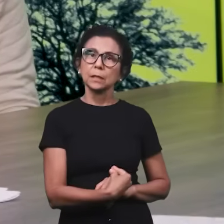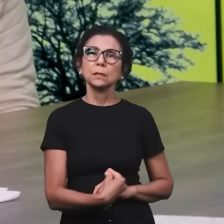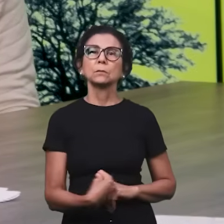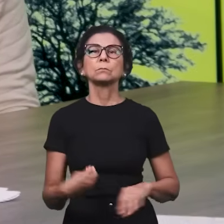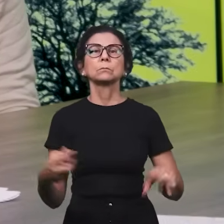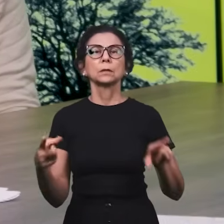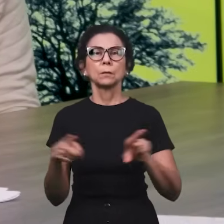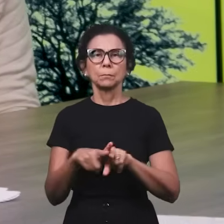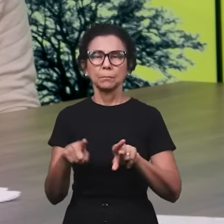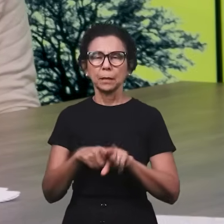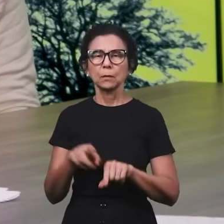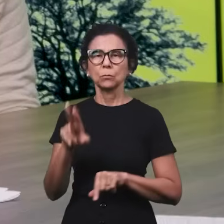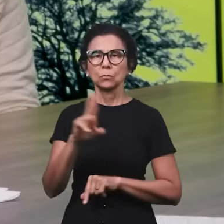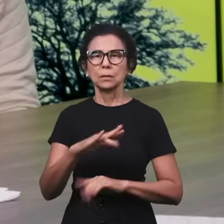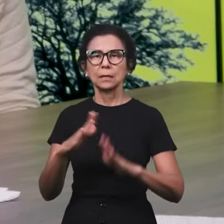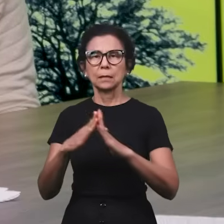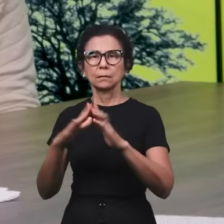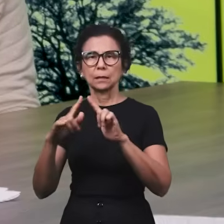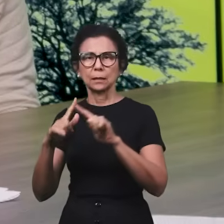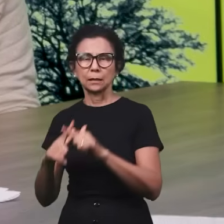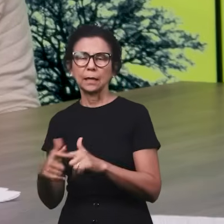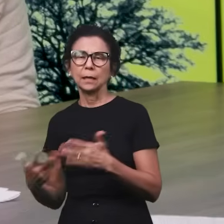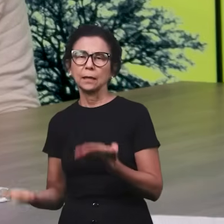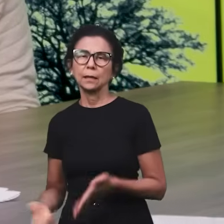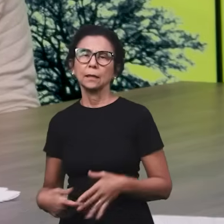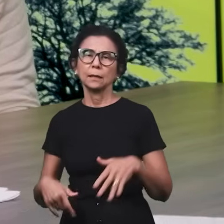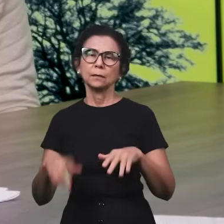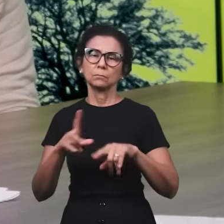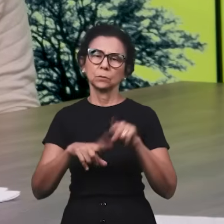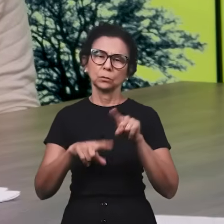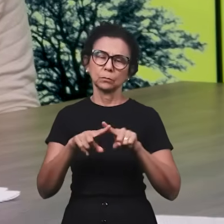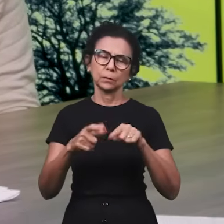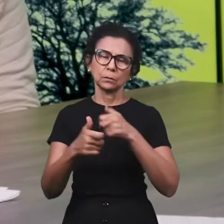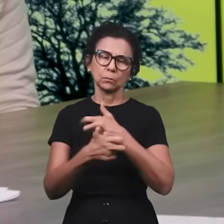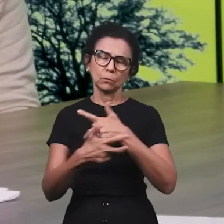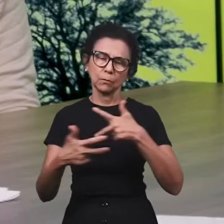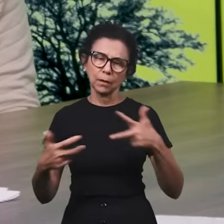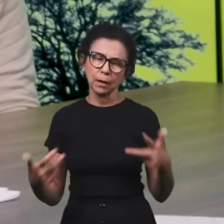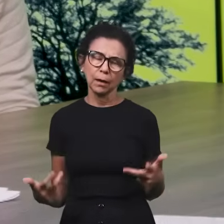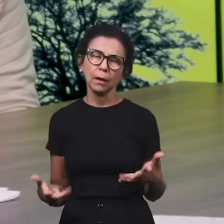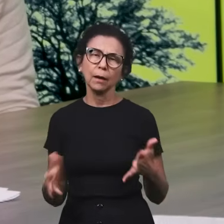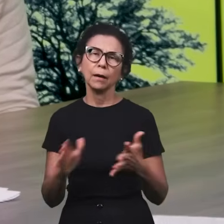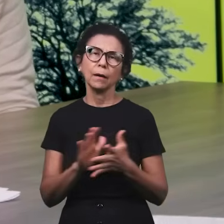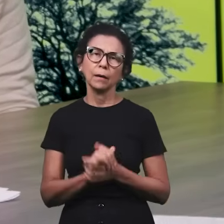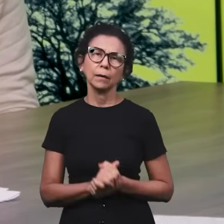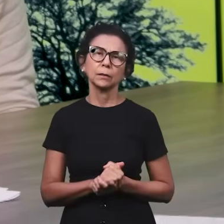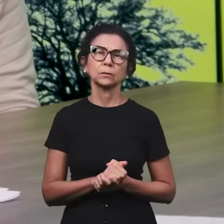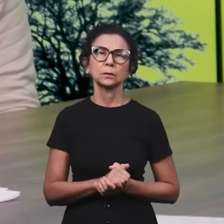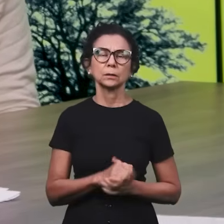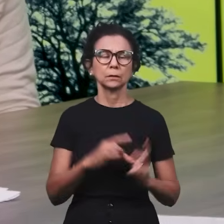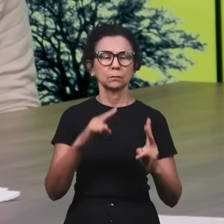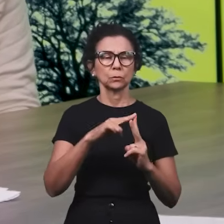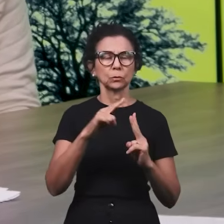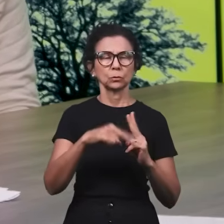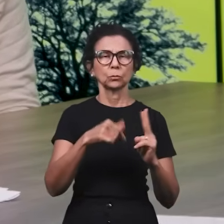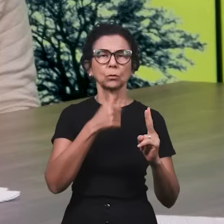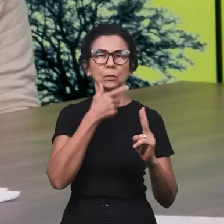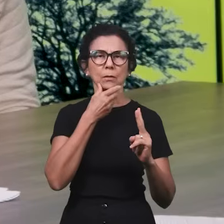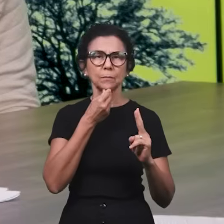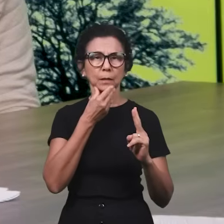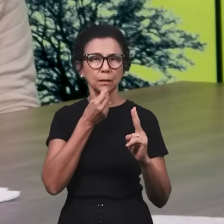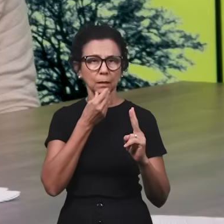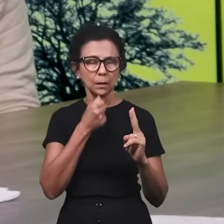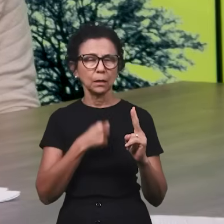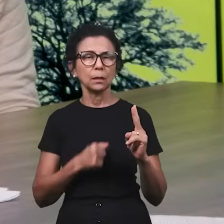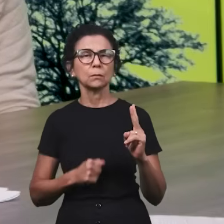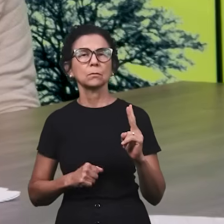nossos filhos são aprendizes, né? Tocam na igreja, seja escaleta, o Mateus tem outro instrumento que ele está aprendendo, o Gabriel agora